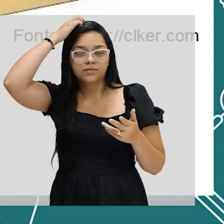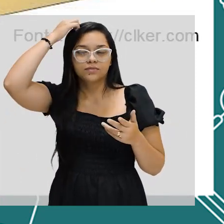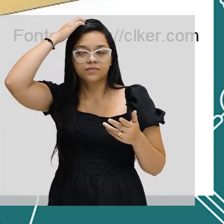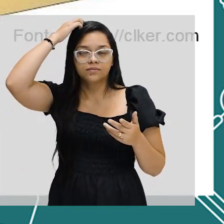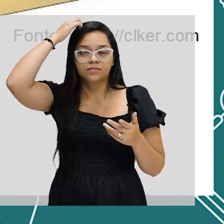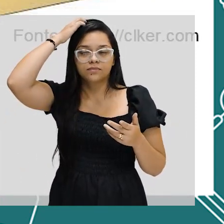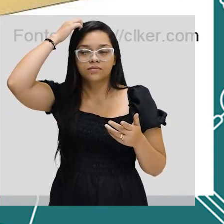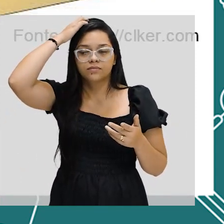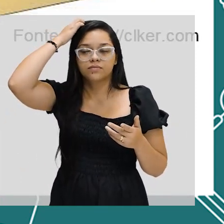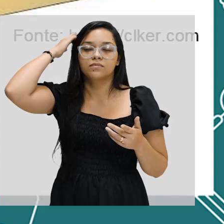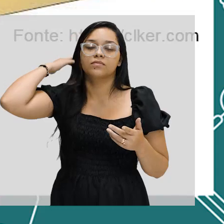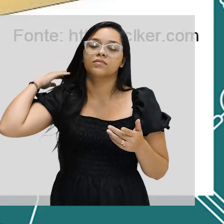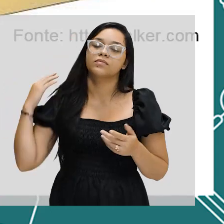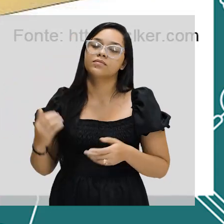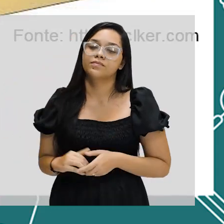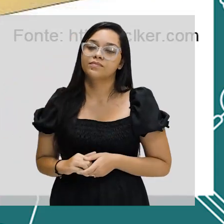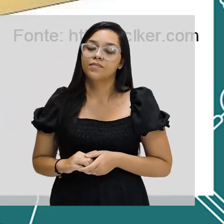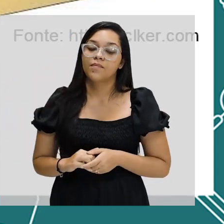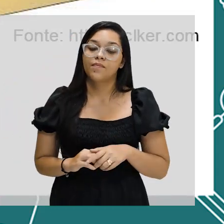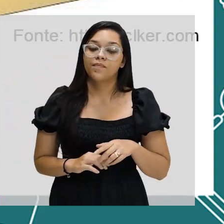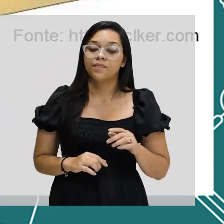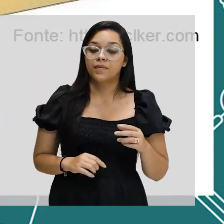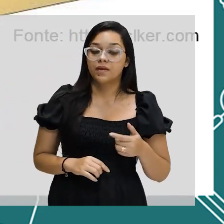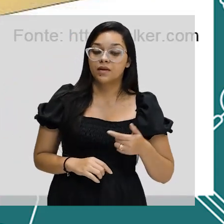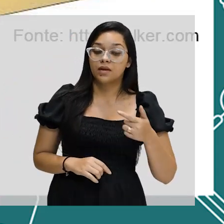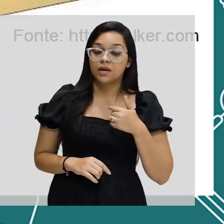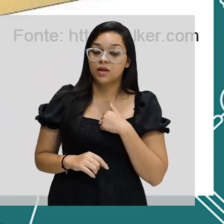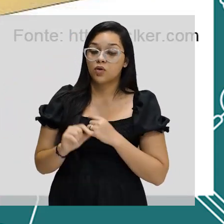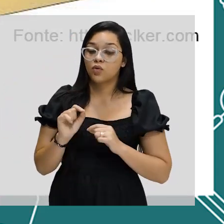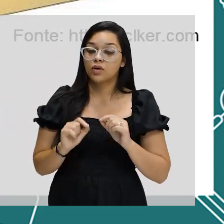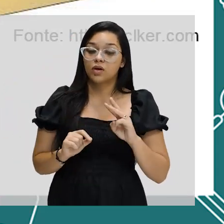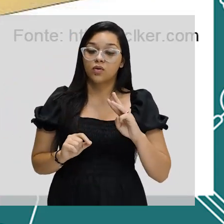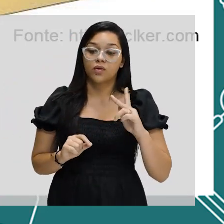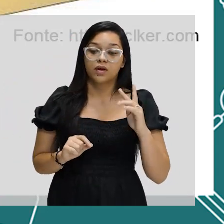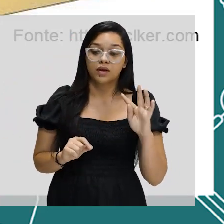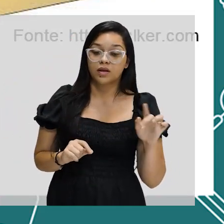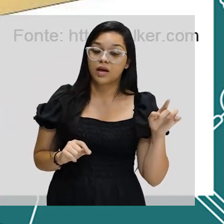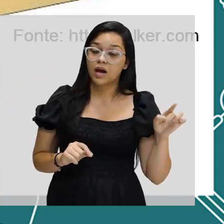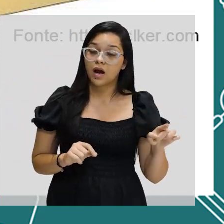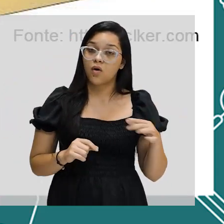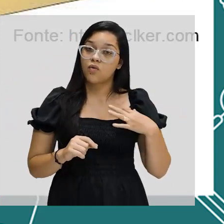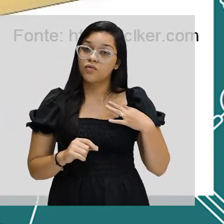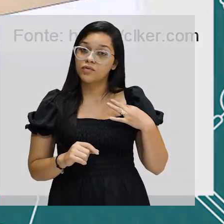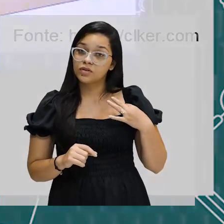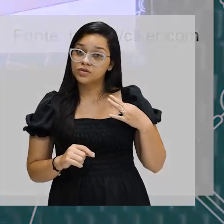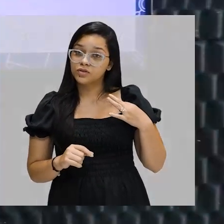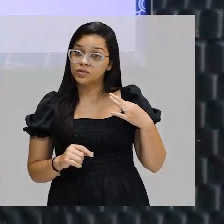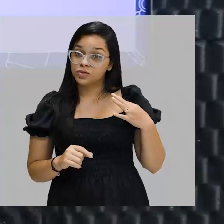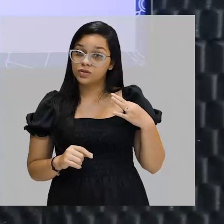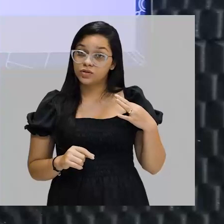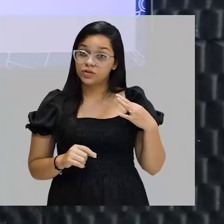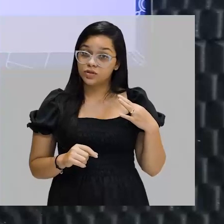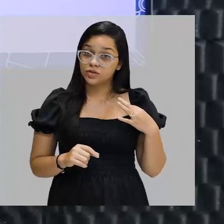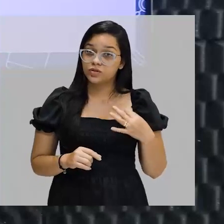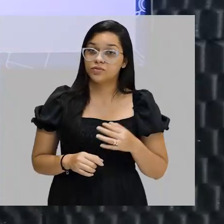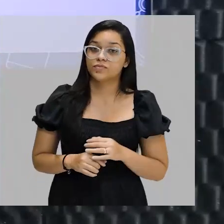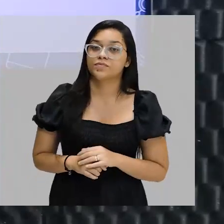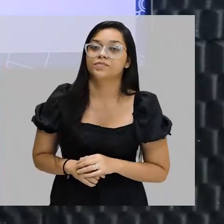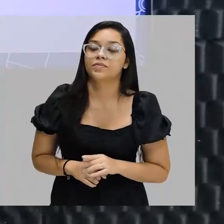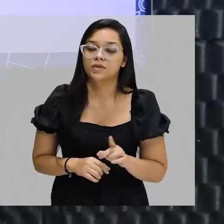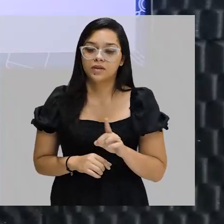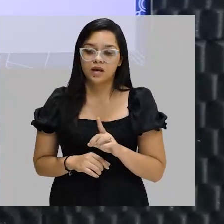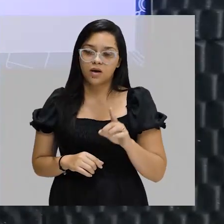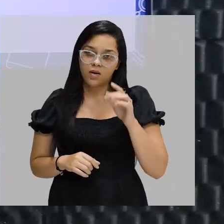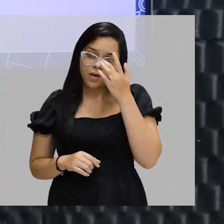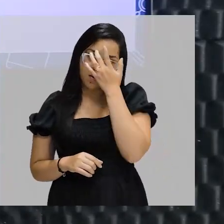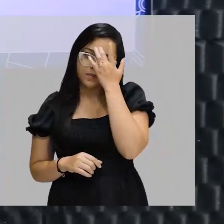que vestido usar. Which, porque eu estou me referindo ao vestido, a uma coisa, tá? A um objeto, não